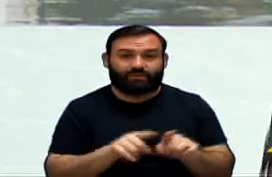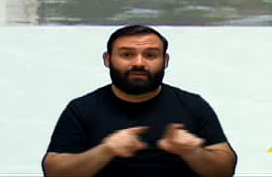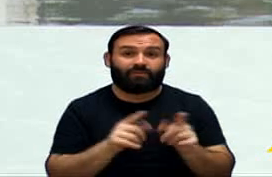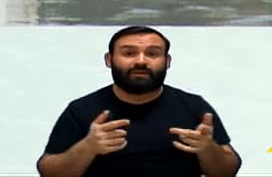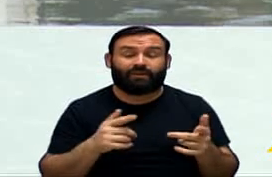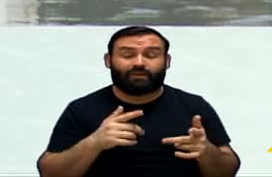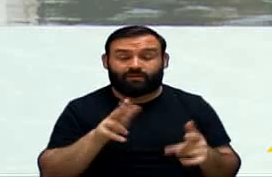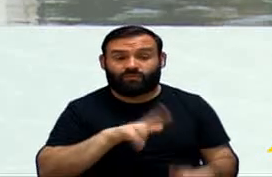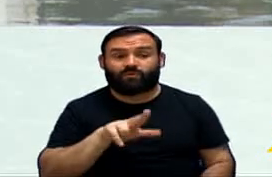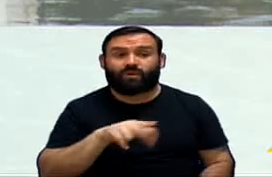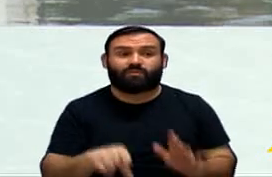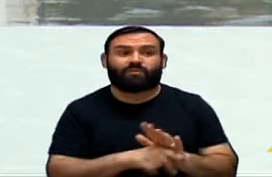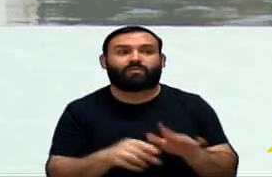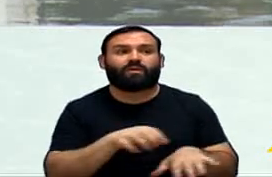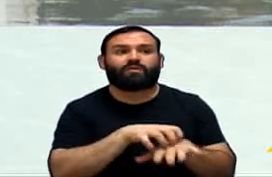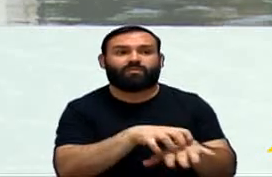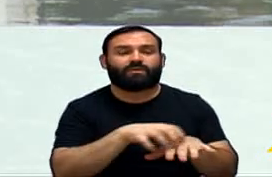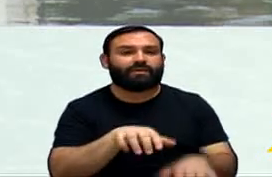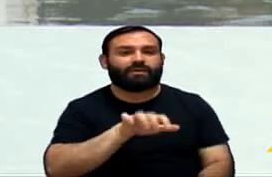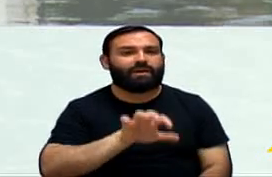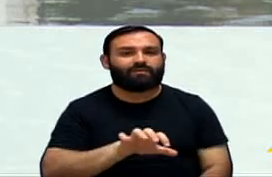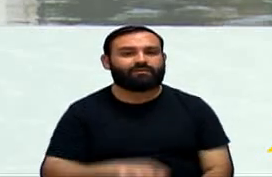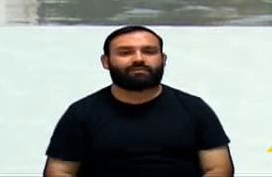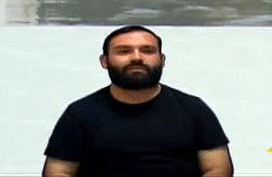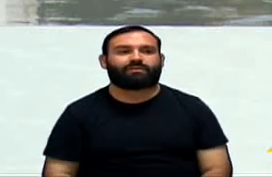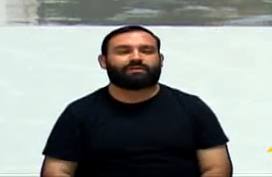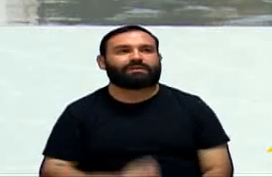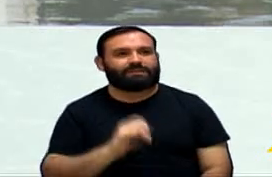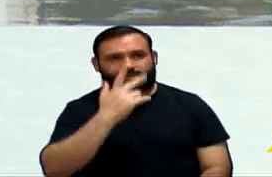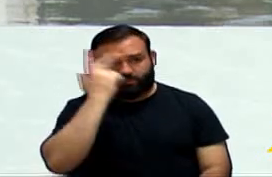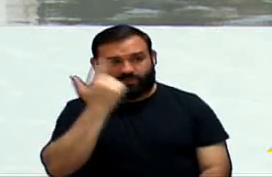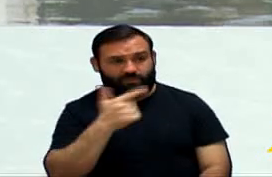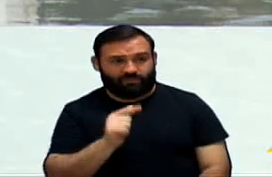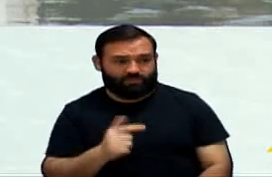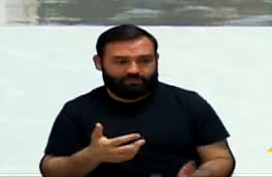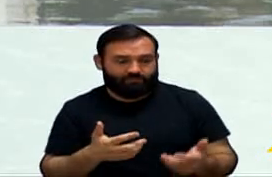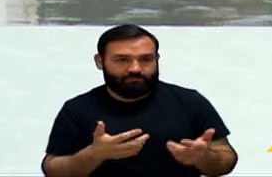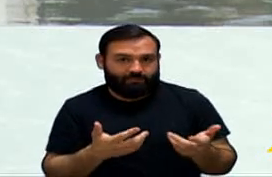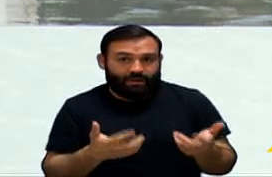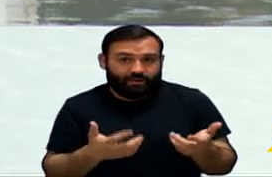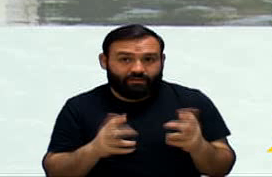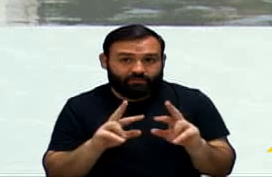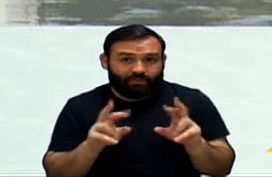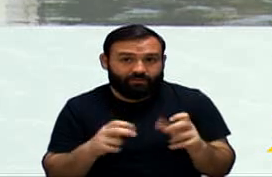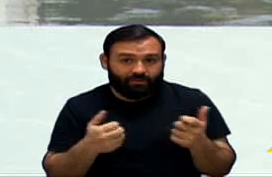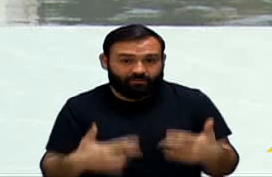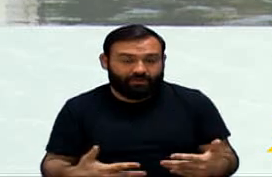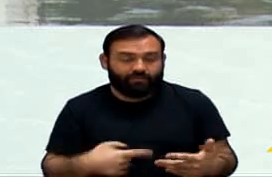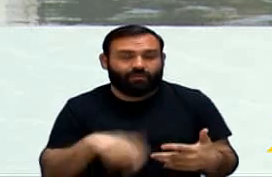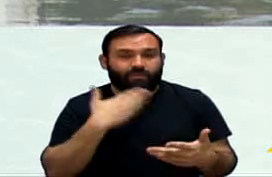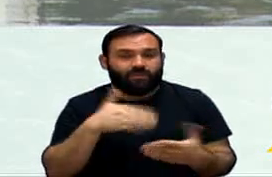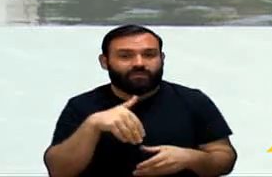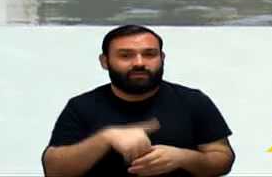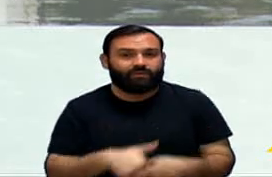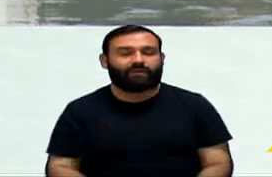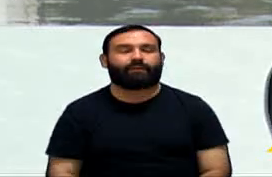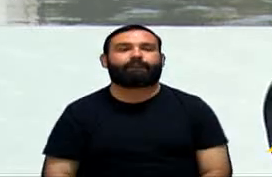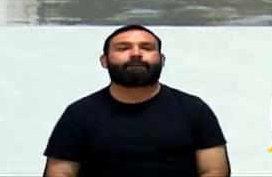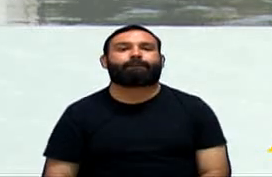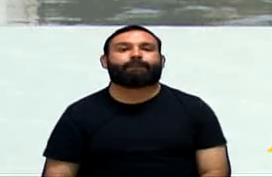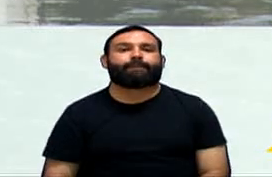desse desse transporte de saúde e é isso senhor presidente se ninguém mais quiser entrar na na questão nós pedimos a